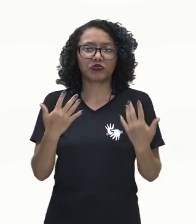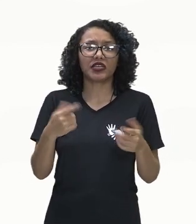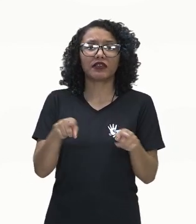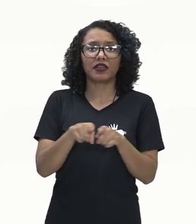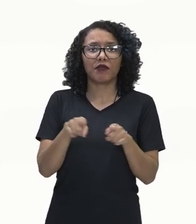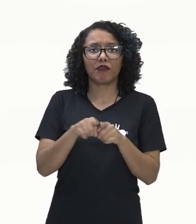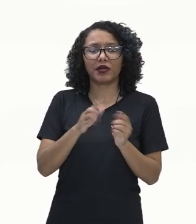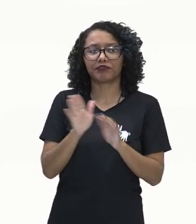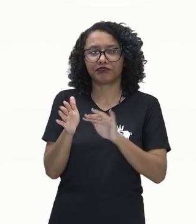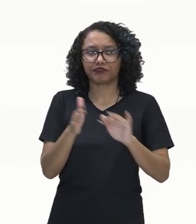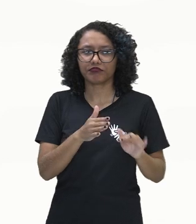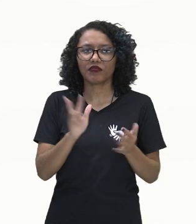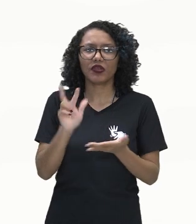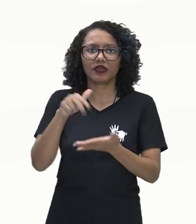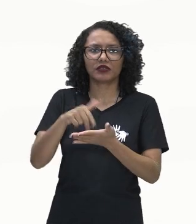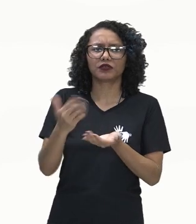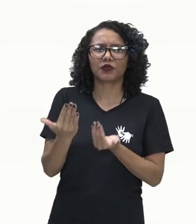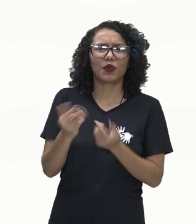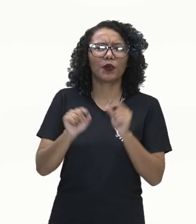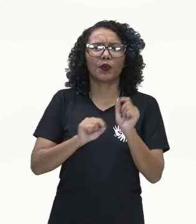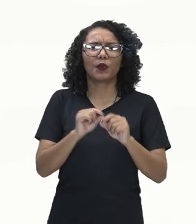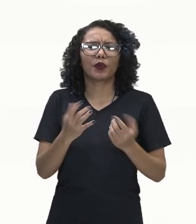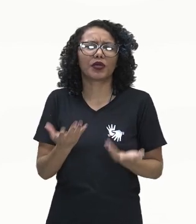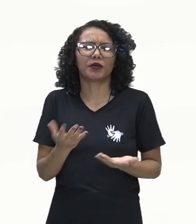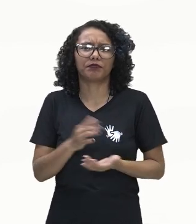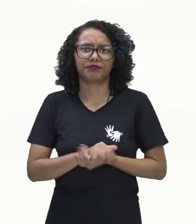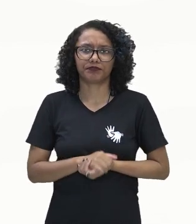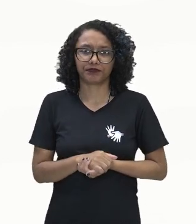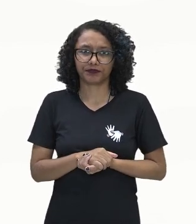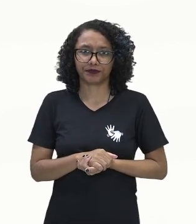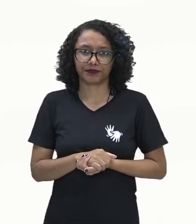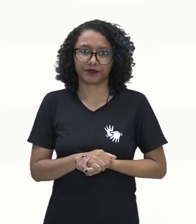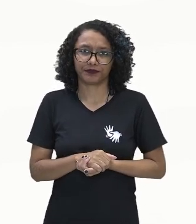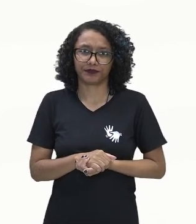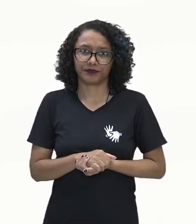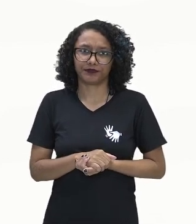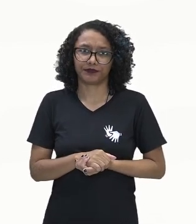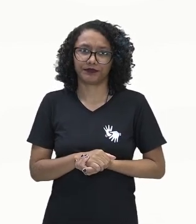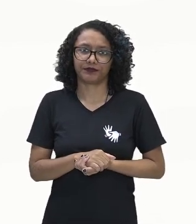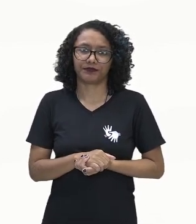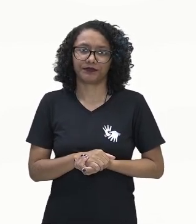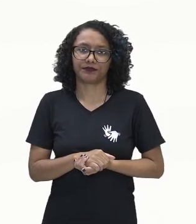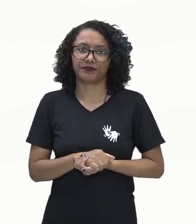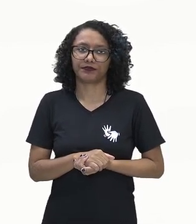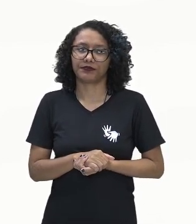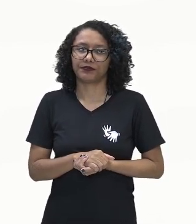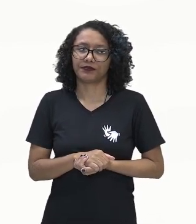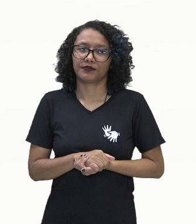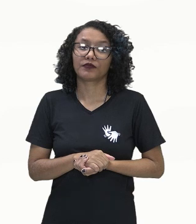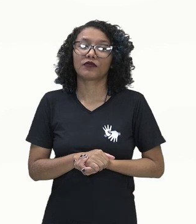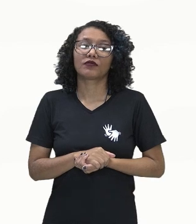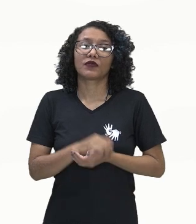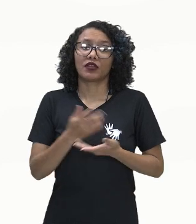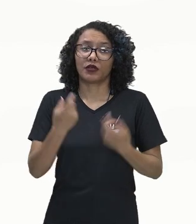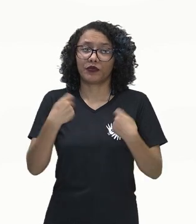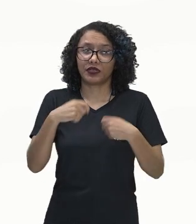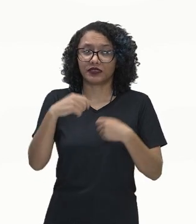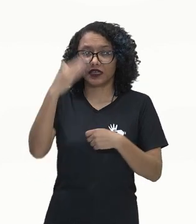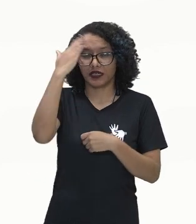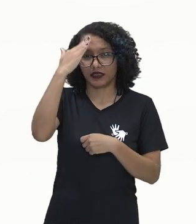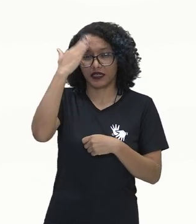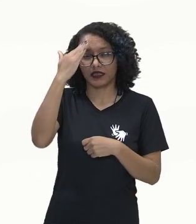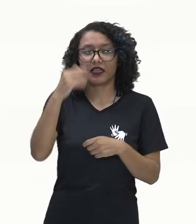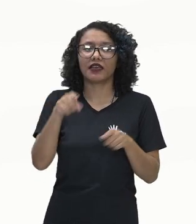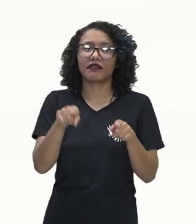do entendimento do que seria o protagonismo, nós vamos entender o que é esse protagonismo juvenil que tanto se fala nesse